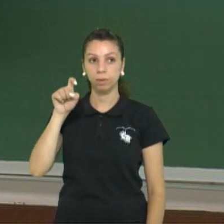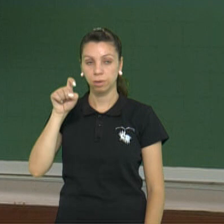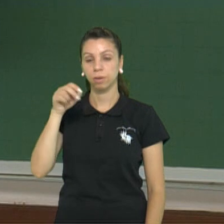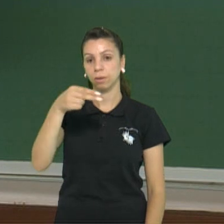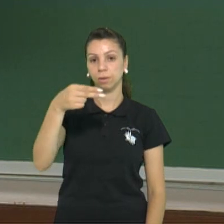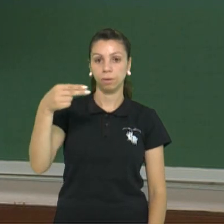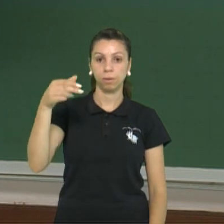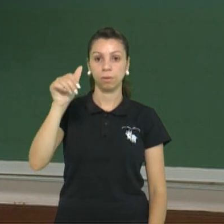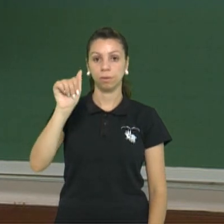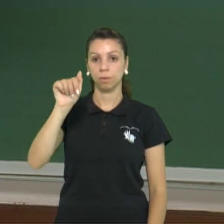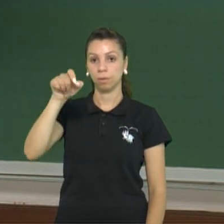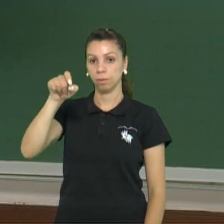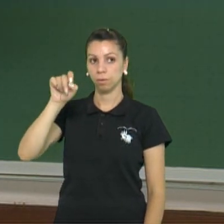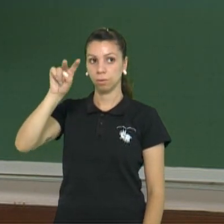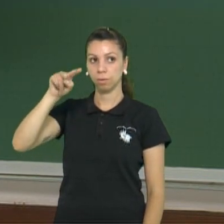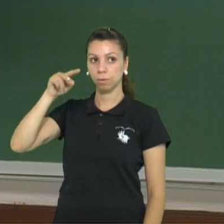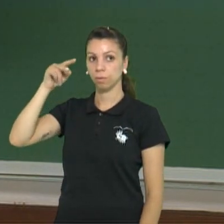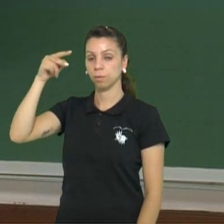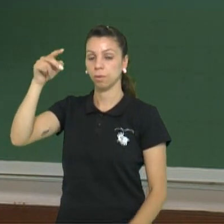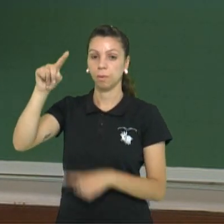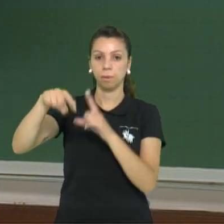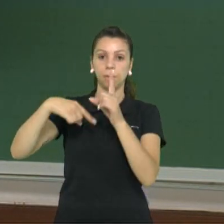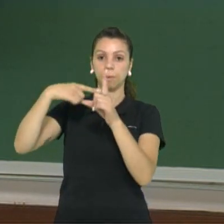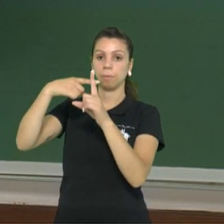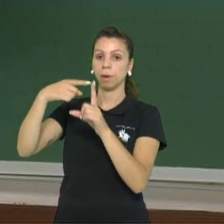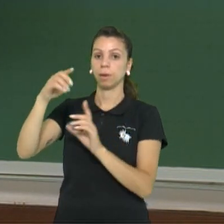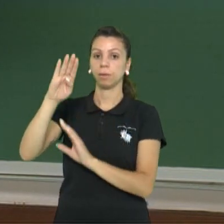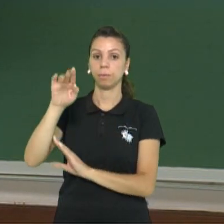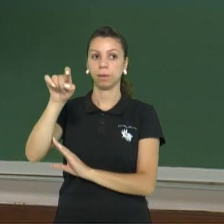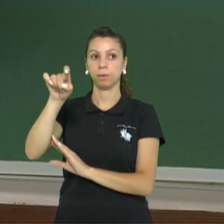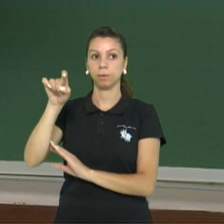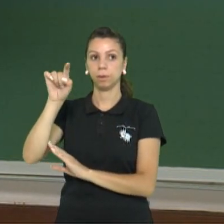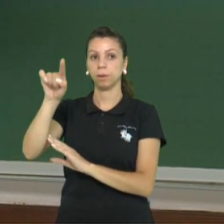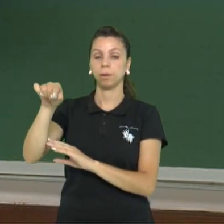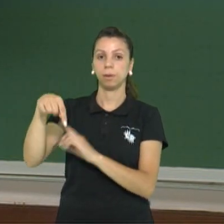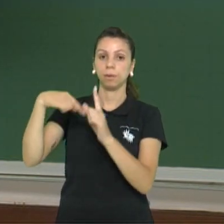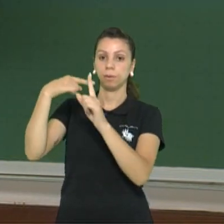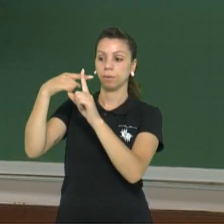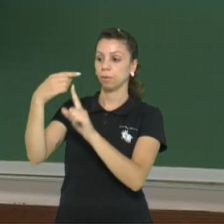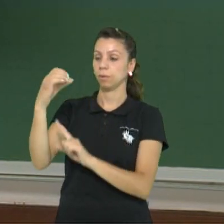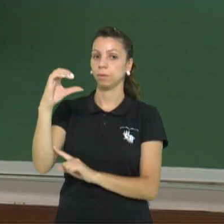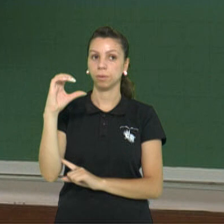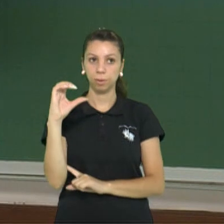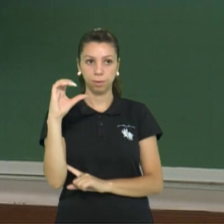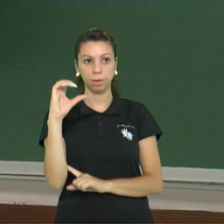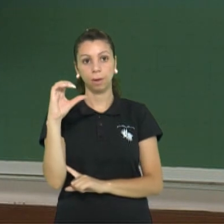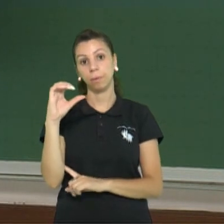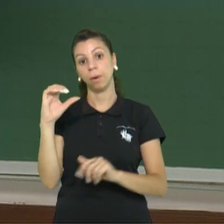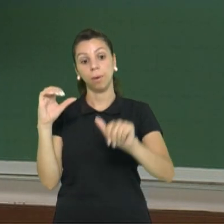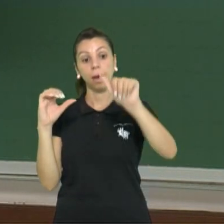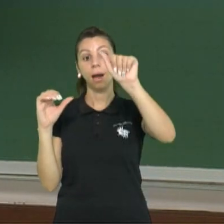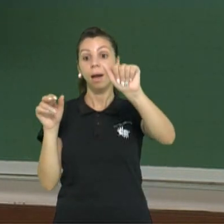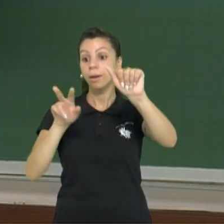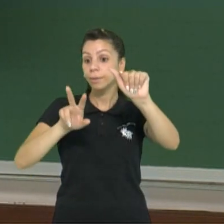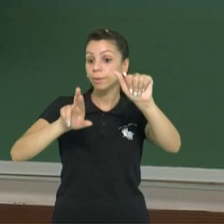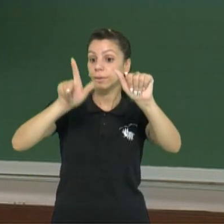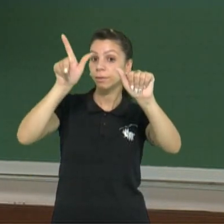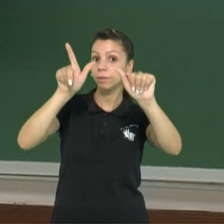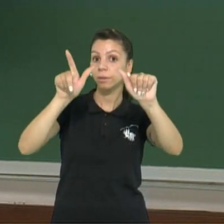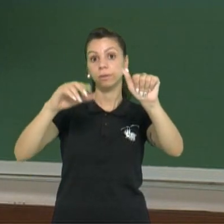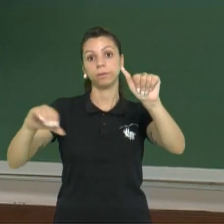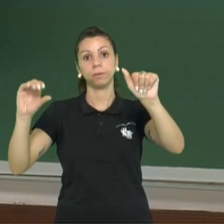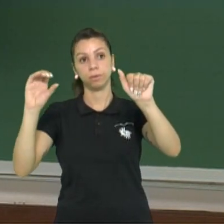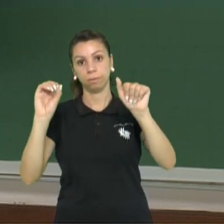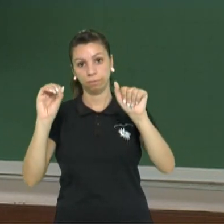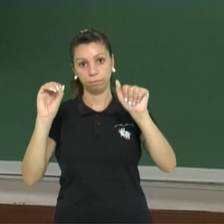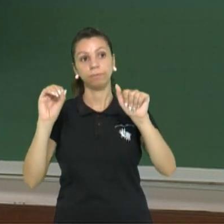mais c, com o meu a diferente de zero, que é o que caracteriza essa função, coeficiente de x ao quadrado diferente de